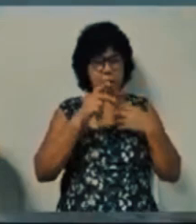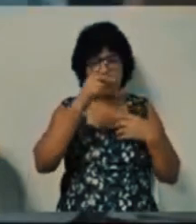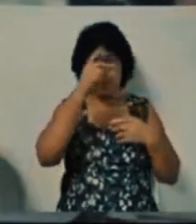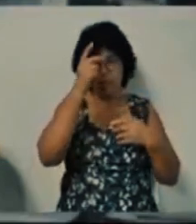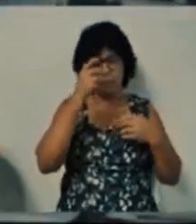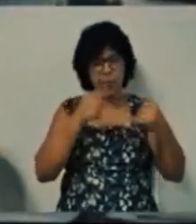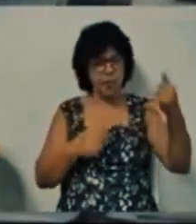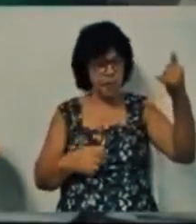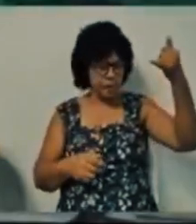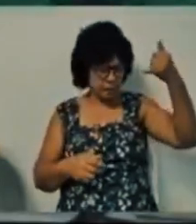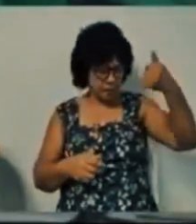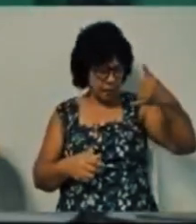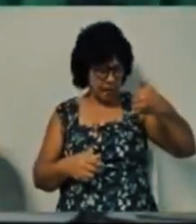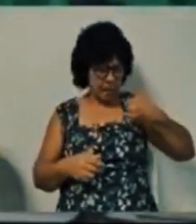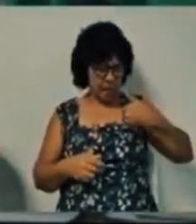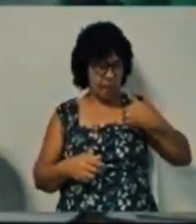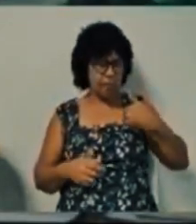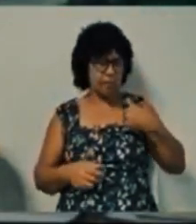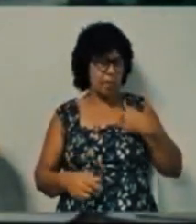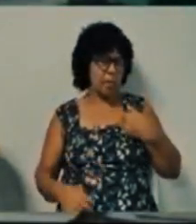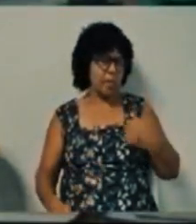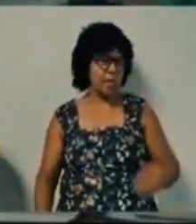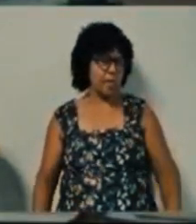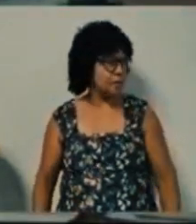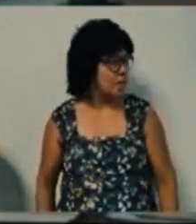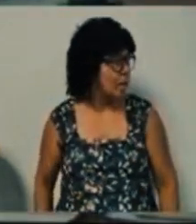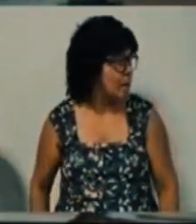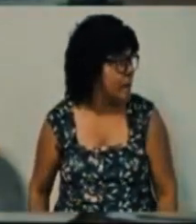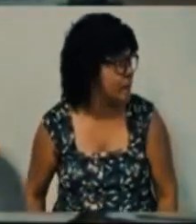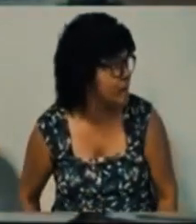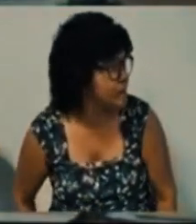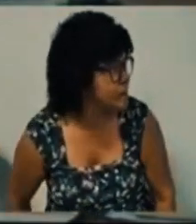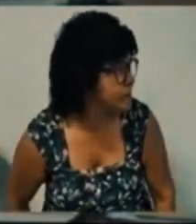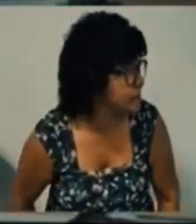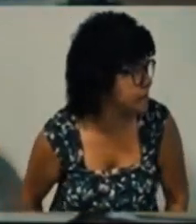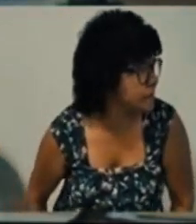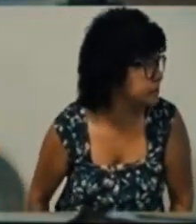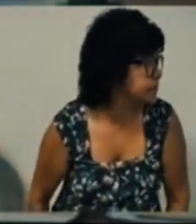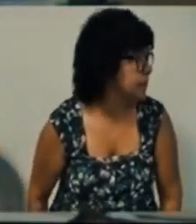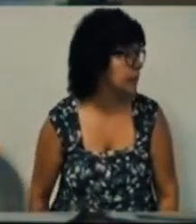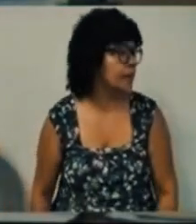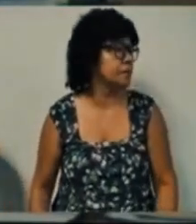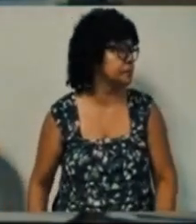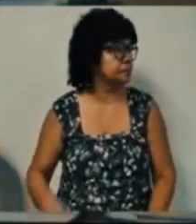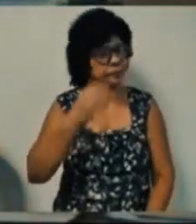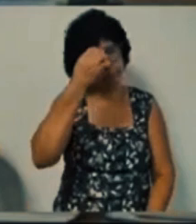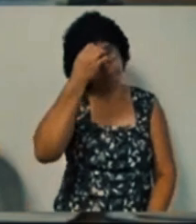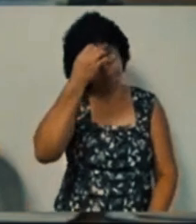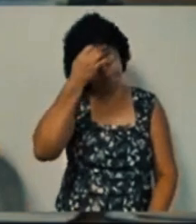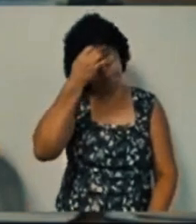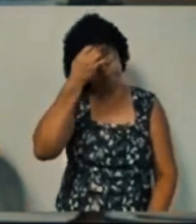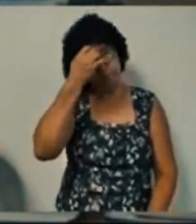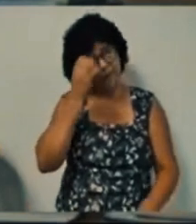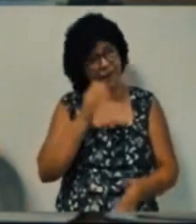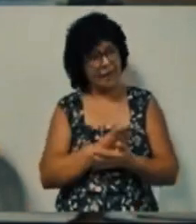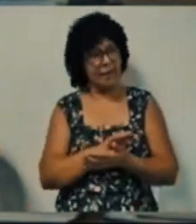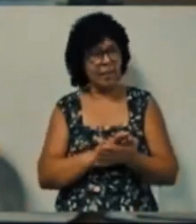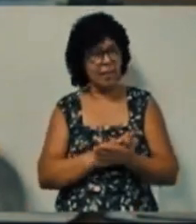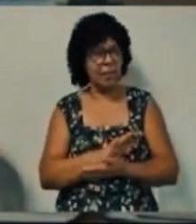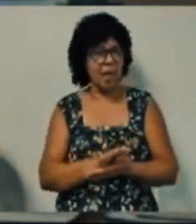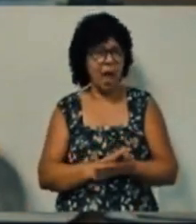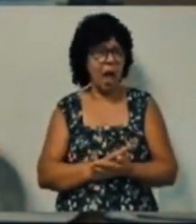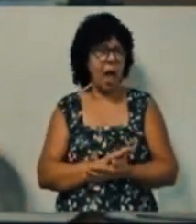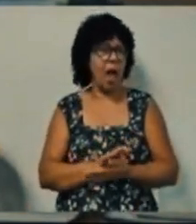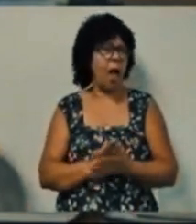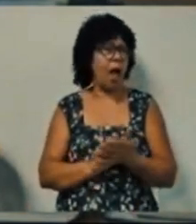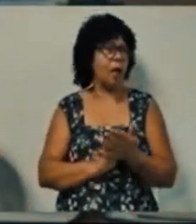no coração do teu filho e da tua filha. E que o adversário, Senhor, não venha obstruir, não